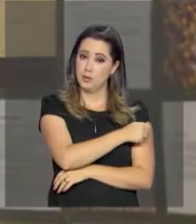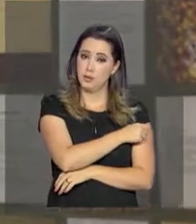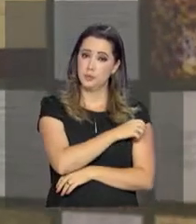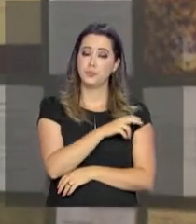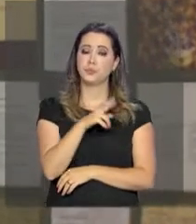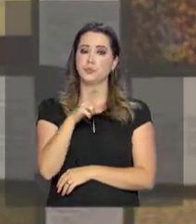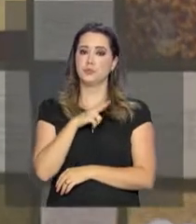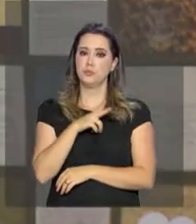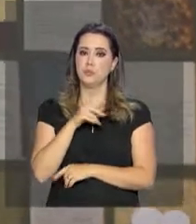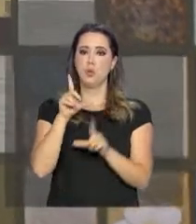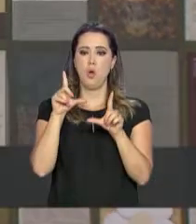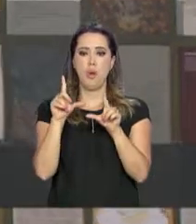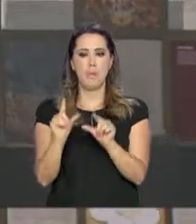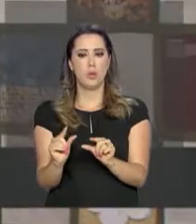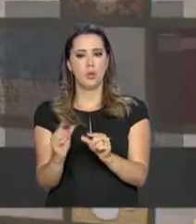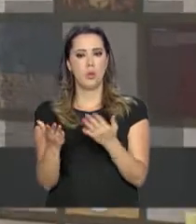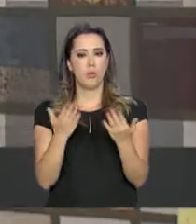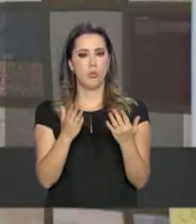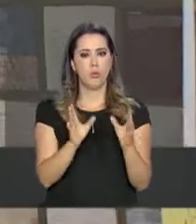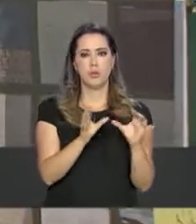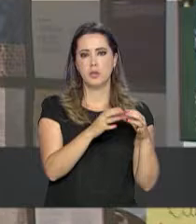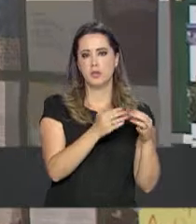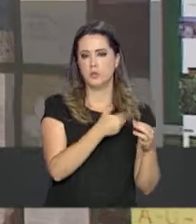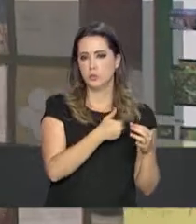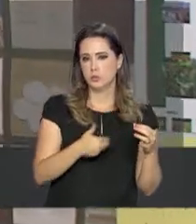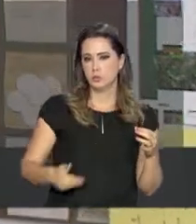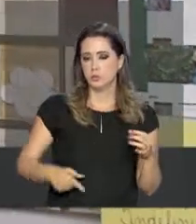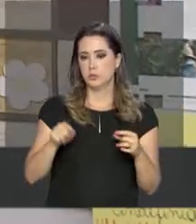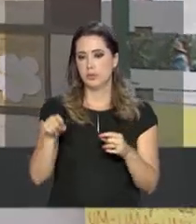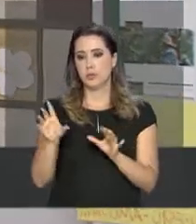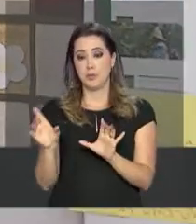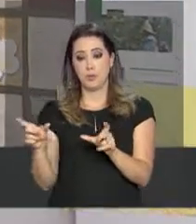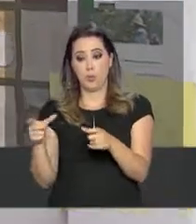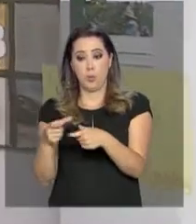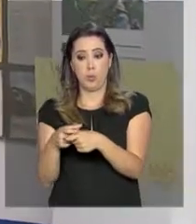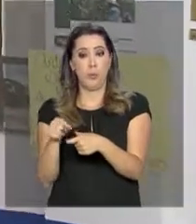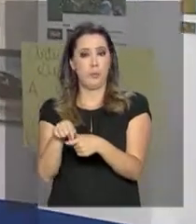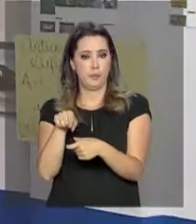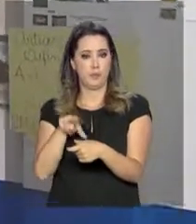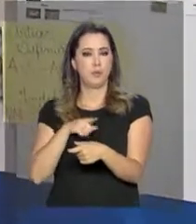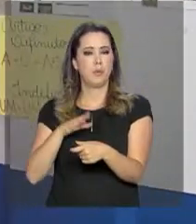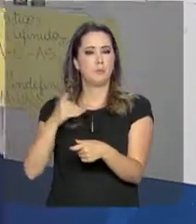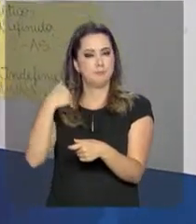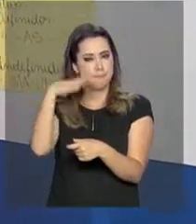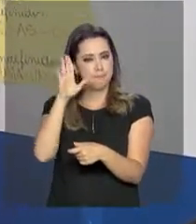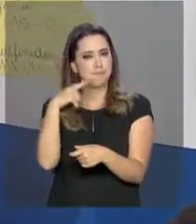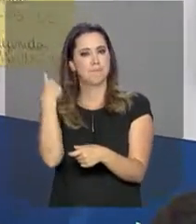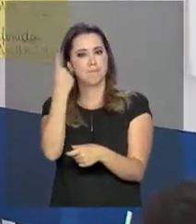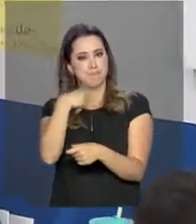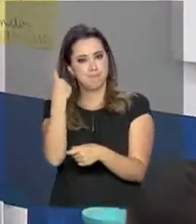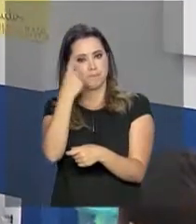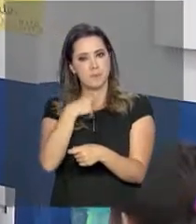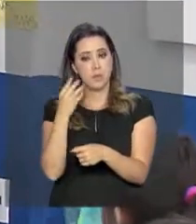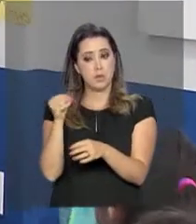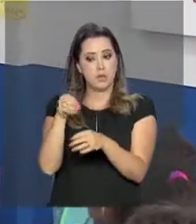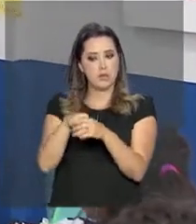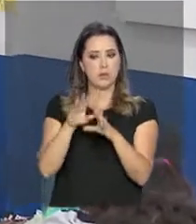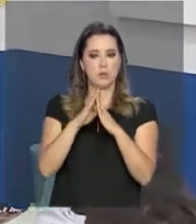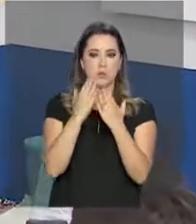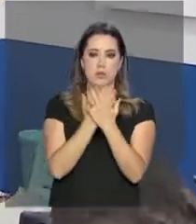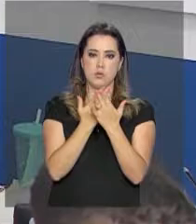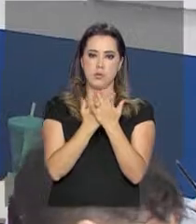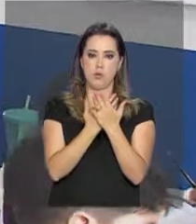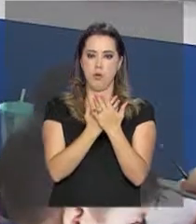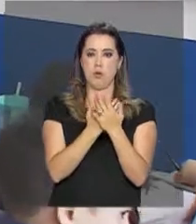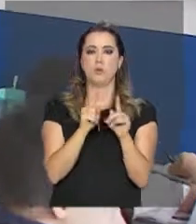quantidade mas eles passam mais tempo em sala de aula nos ensinos infantil e médio do que os da rede pública a